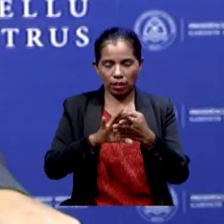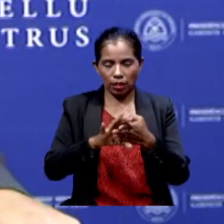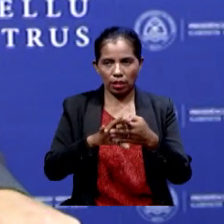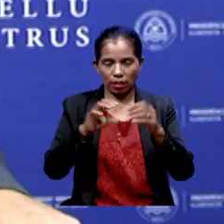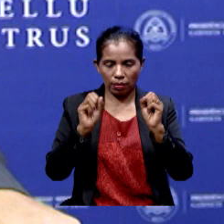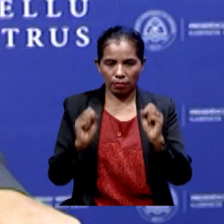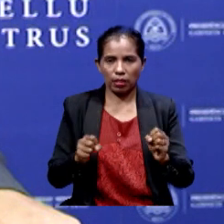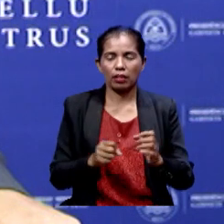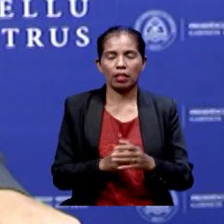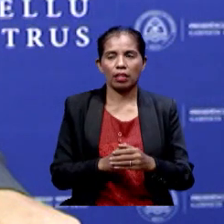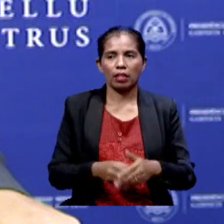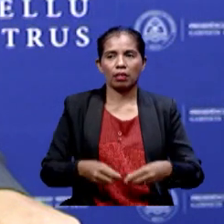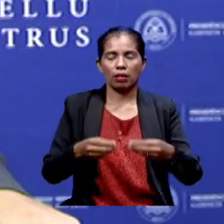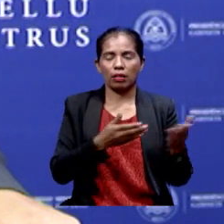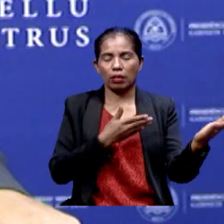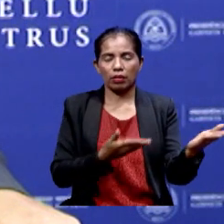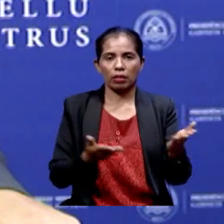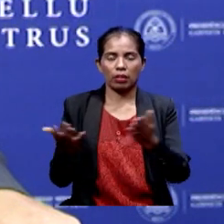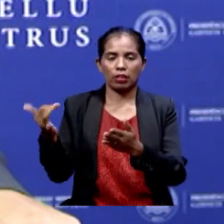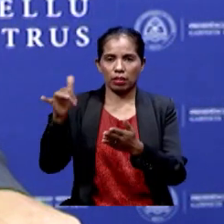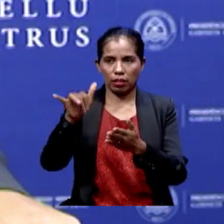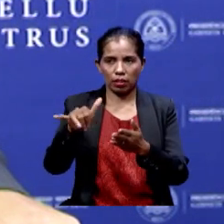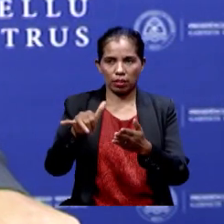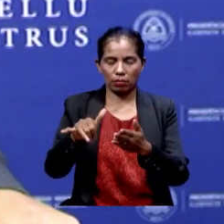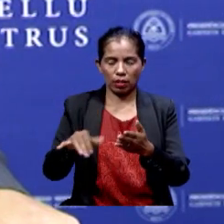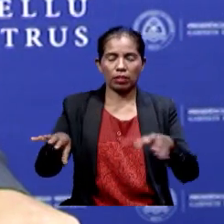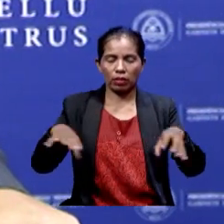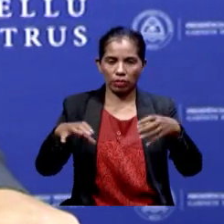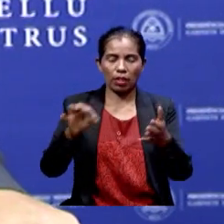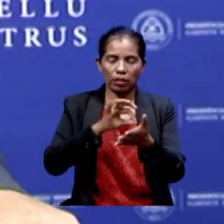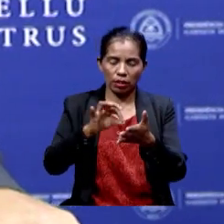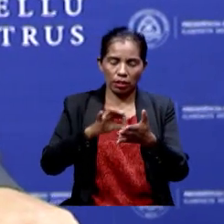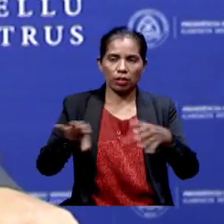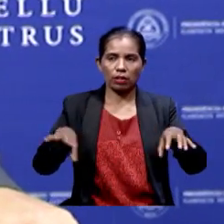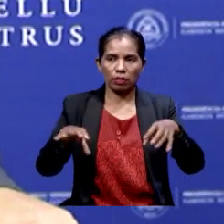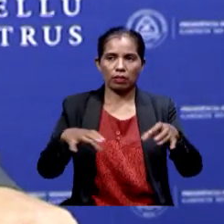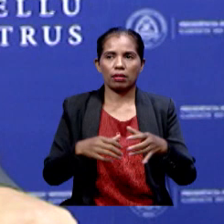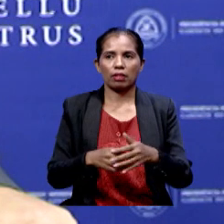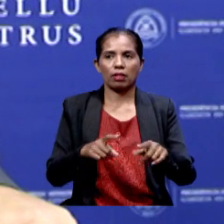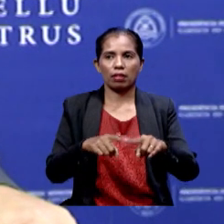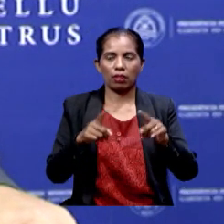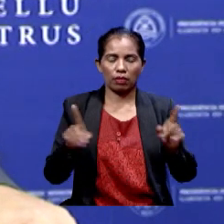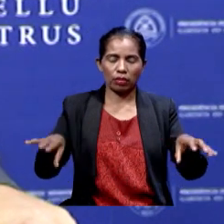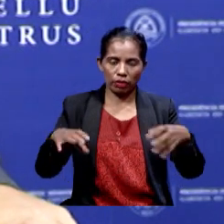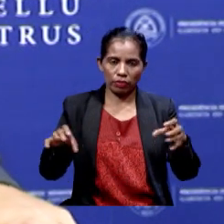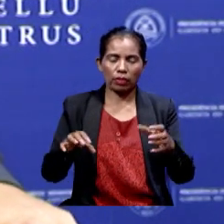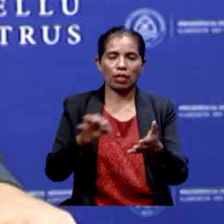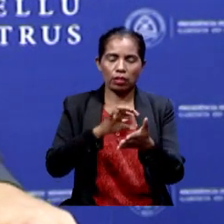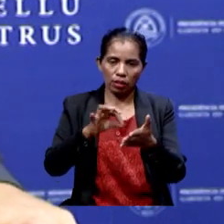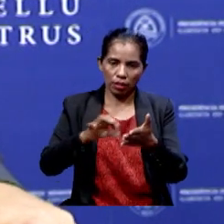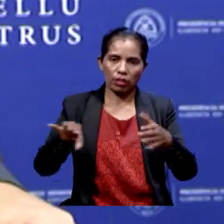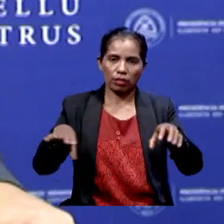para bele tamasira para ia contrato lá os homens são funcionários públicos, mas bem contrato, mas bem